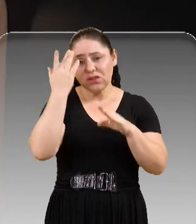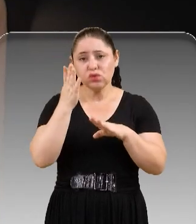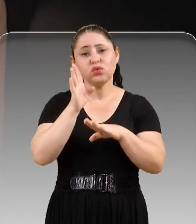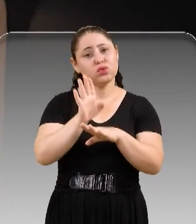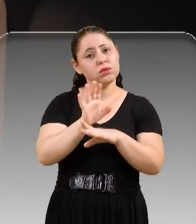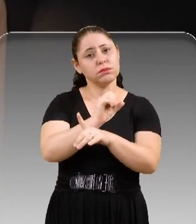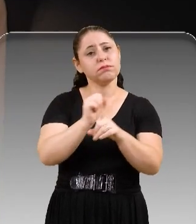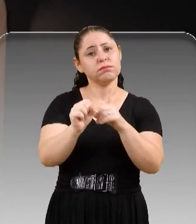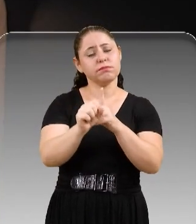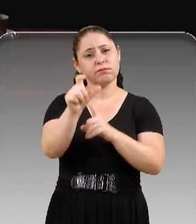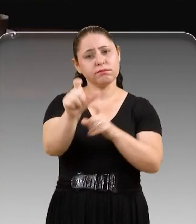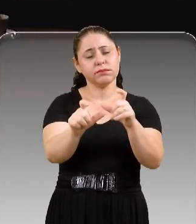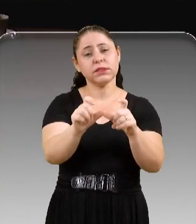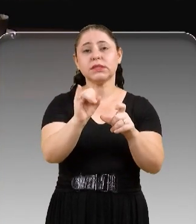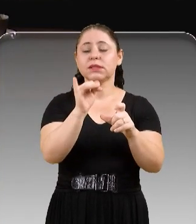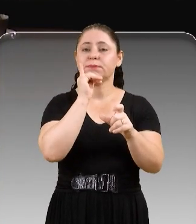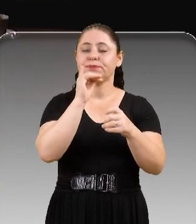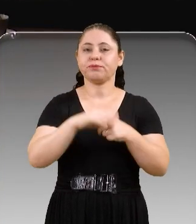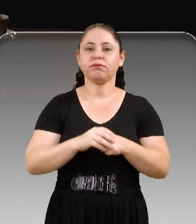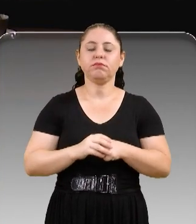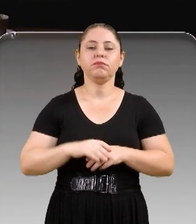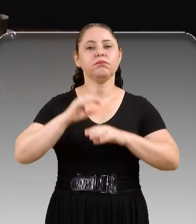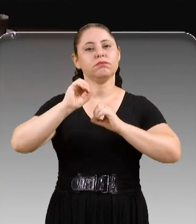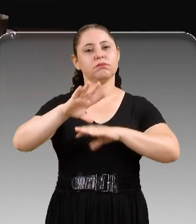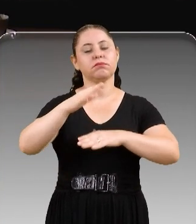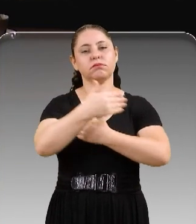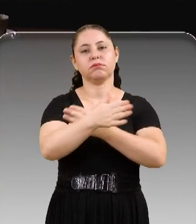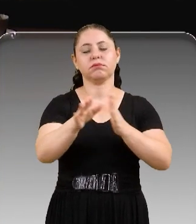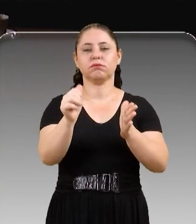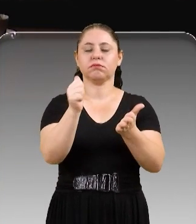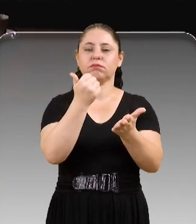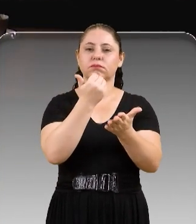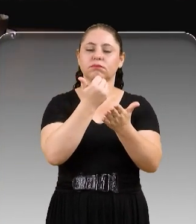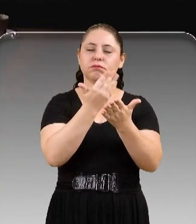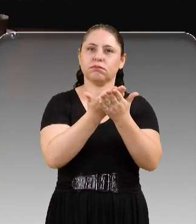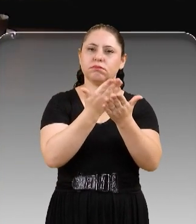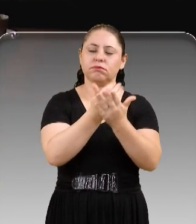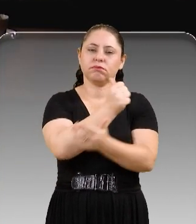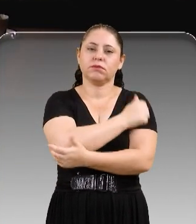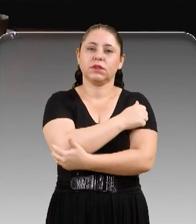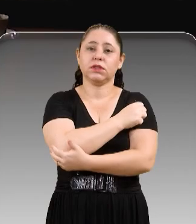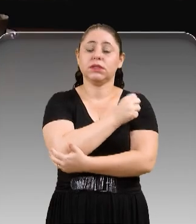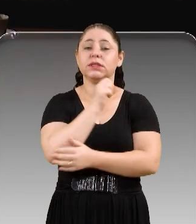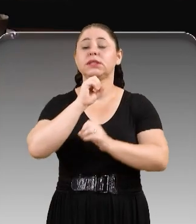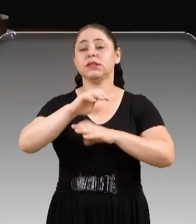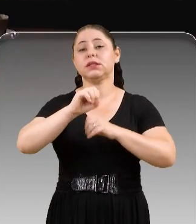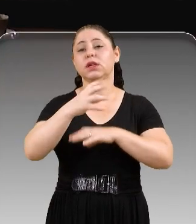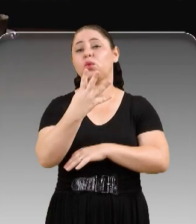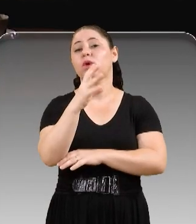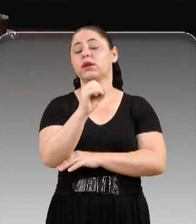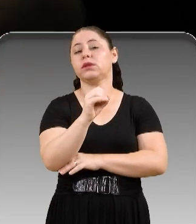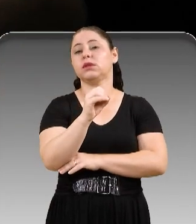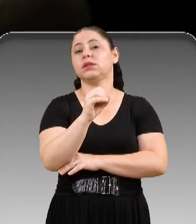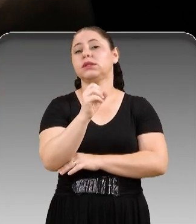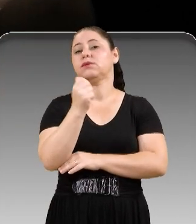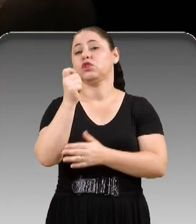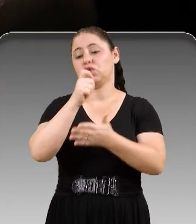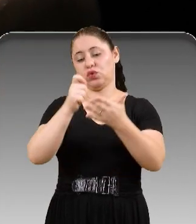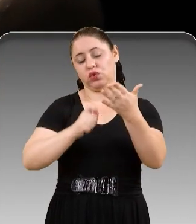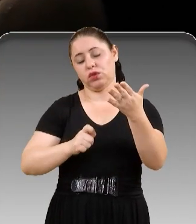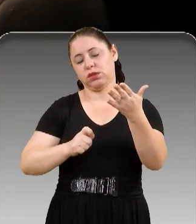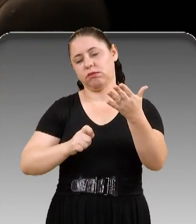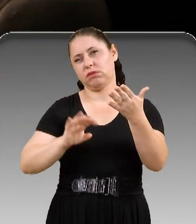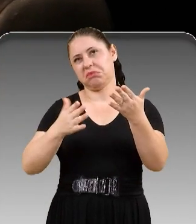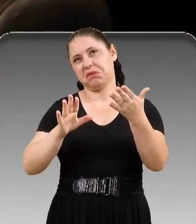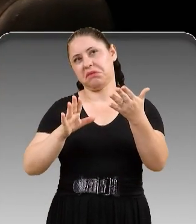uma contribuição muito importante. Se você dá uma aula, você ensina 40 alunos. Sim. Se você escreve um livro, você ensina